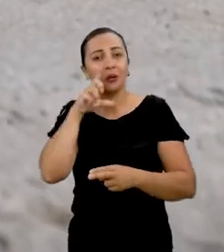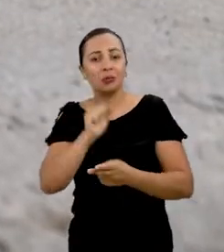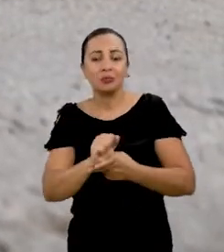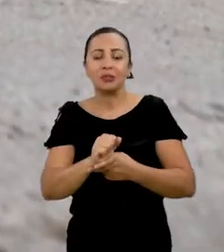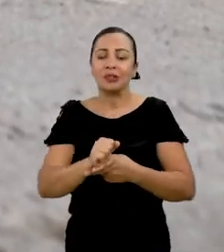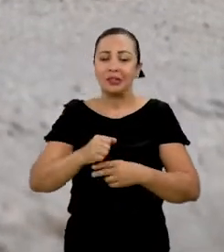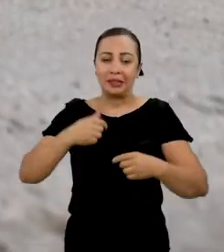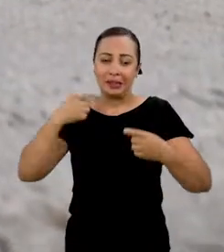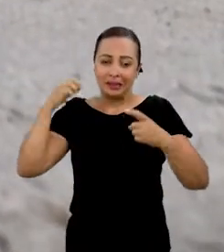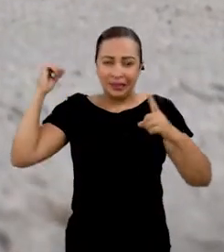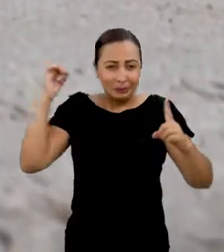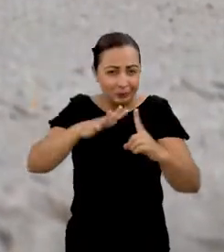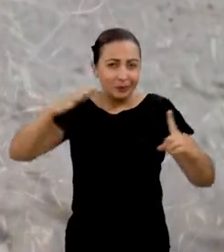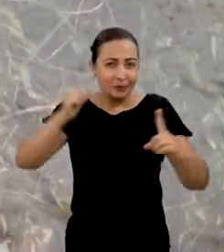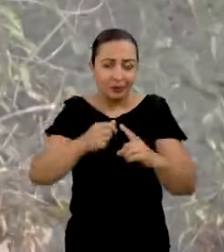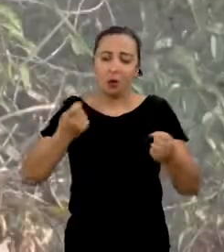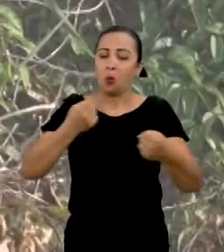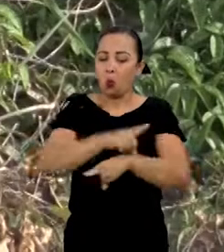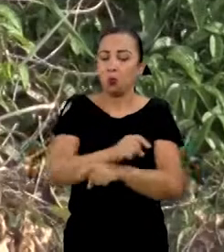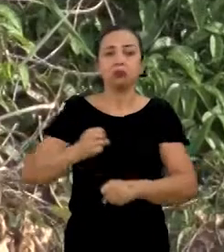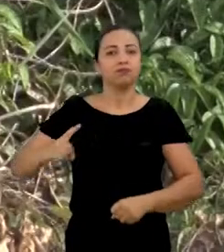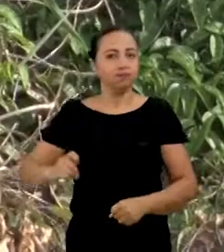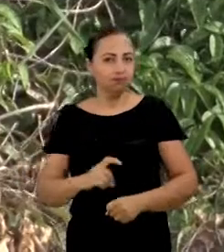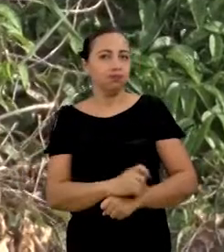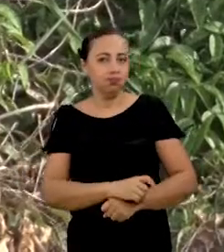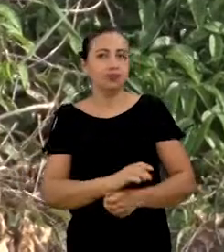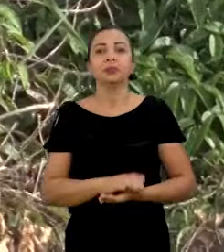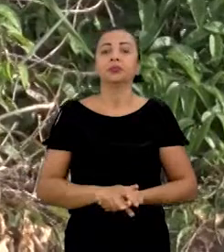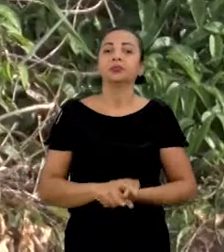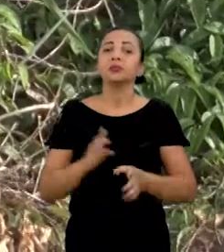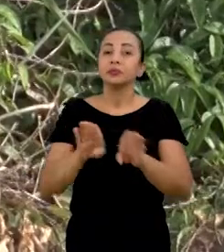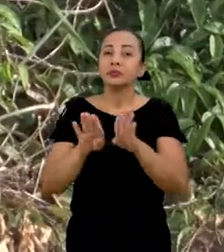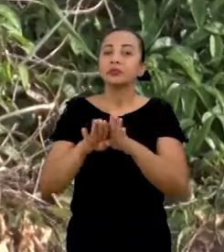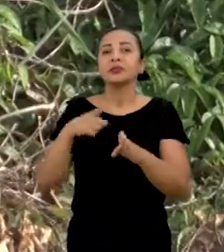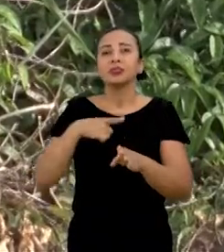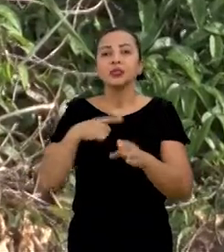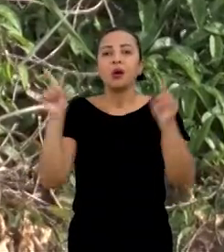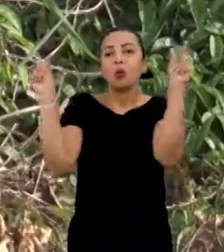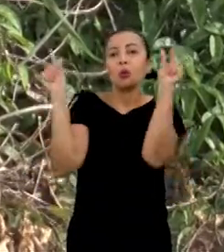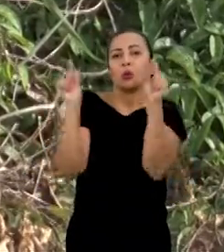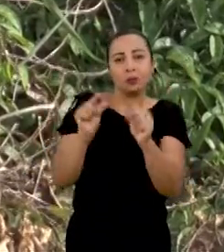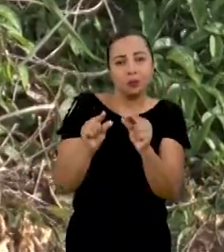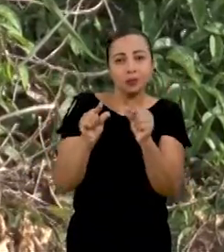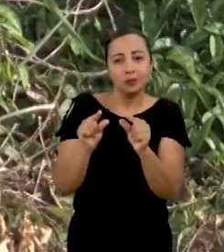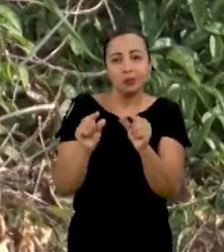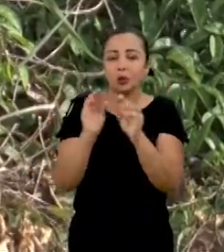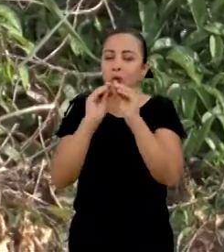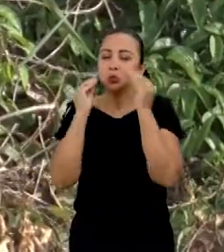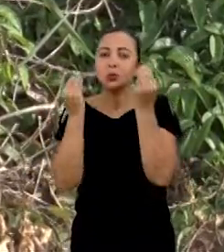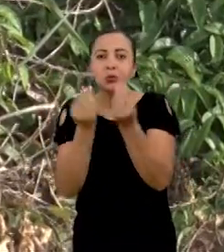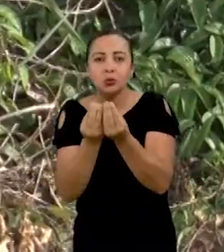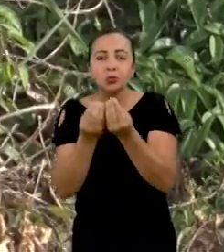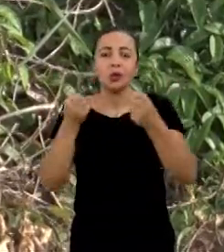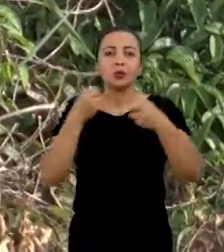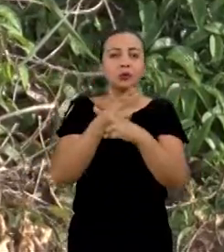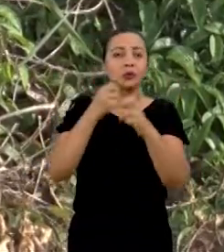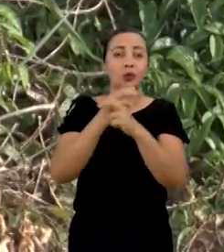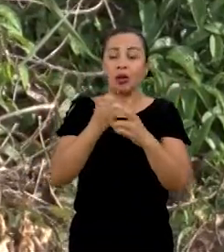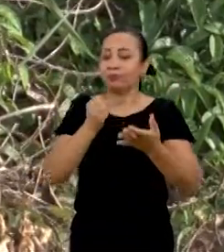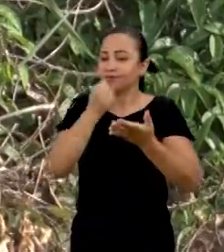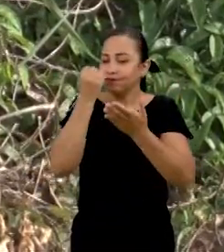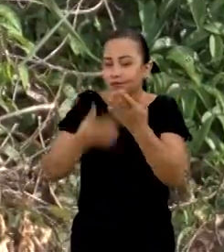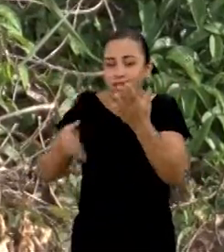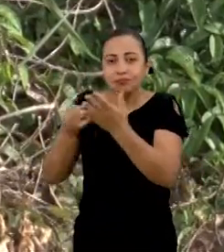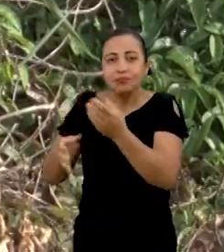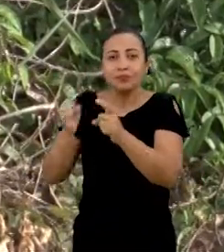esses vermes, esses parasitas. E além disso, a gente tem uma diminuição de substâncias tóxicas sendo eliminadas ao meio